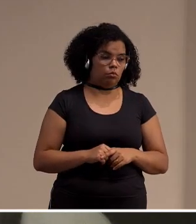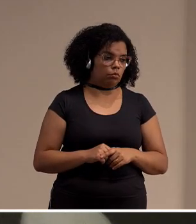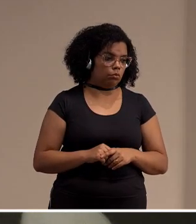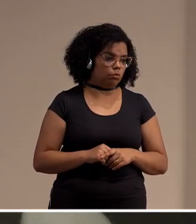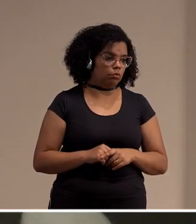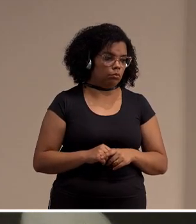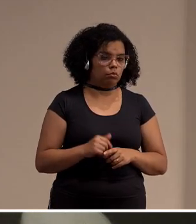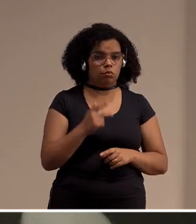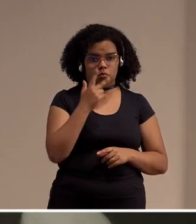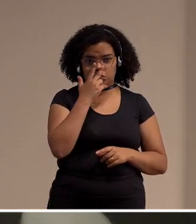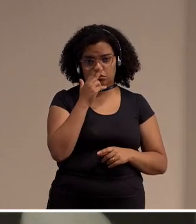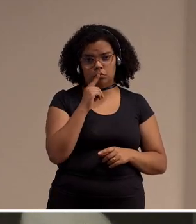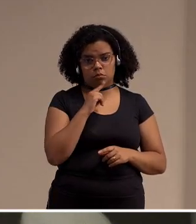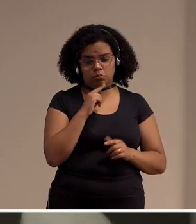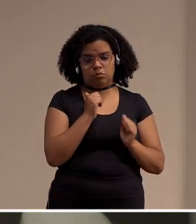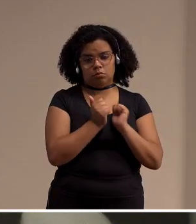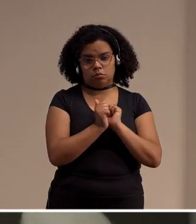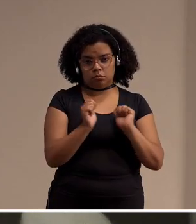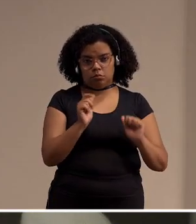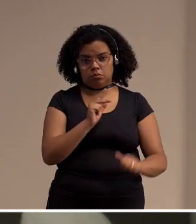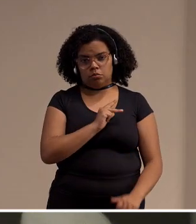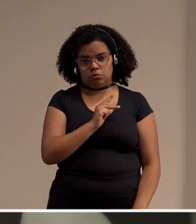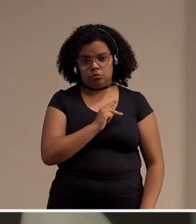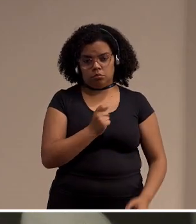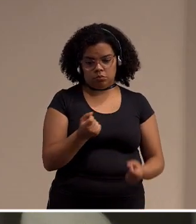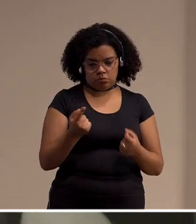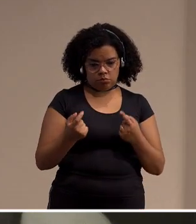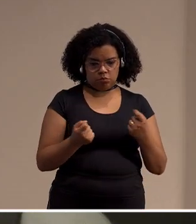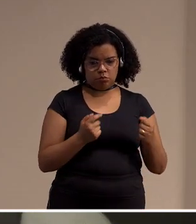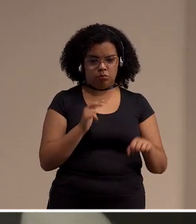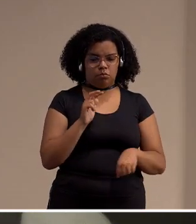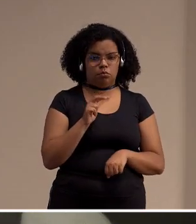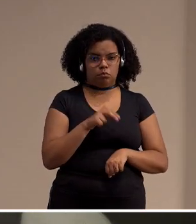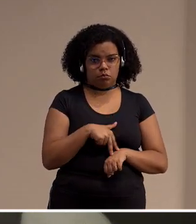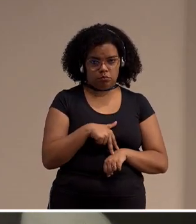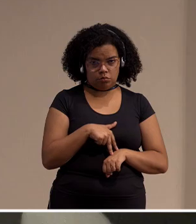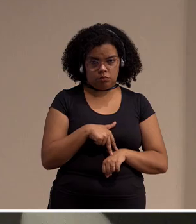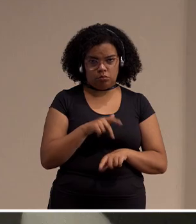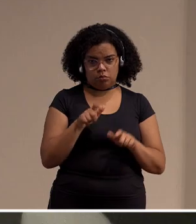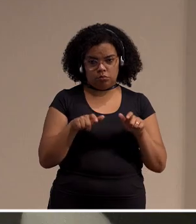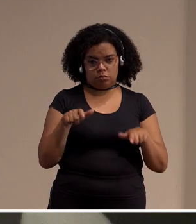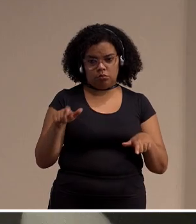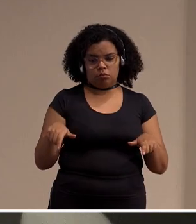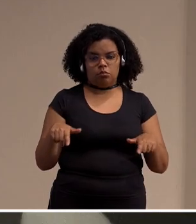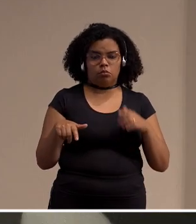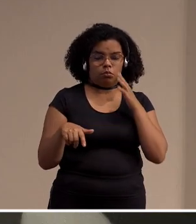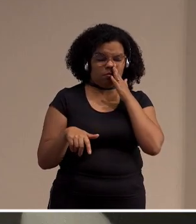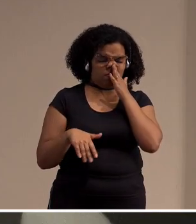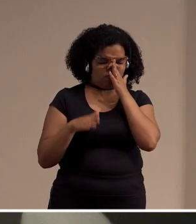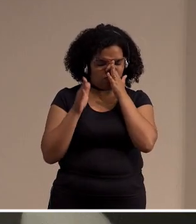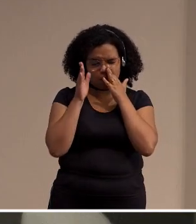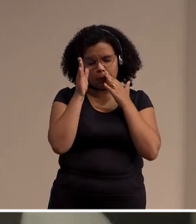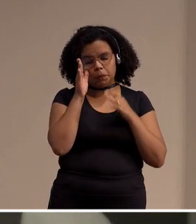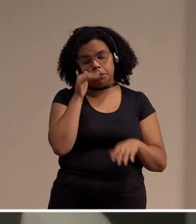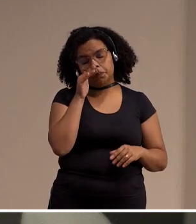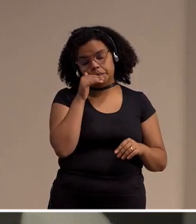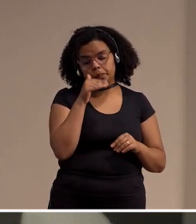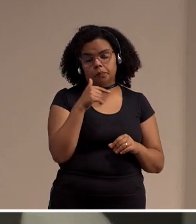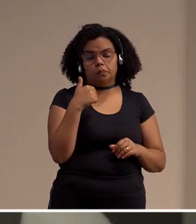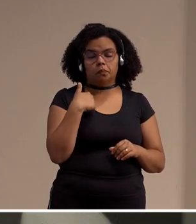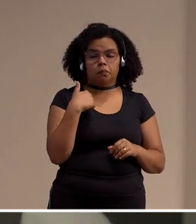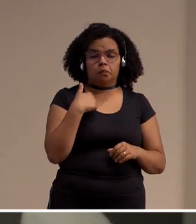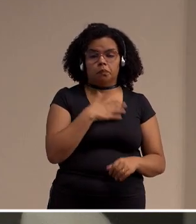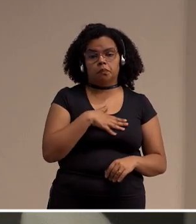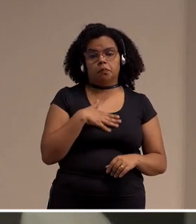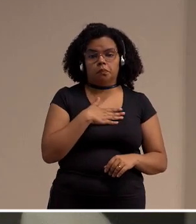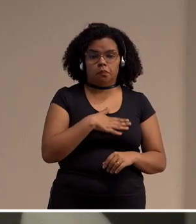acho que tem uma libertação pessoal, pelo menos para alguns personagens, né, do livro, e que, curiosamente, assim, eu fico